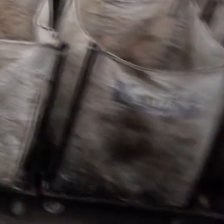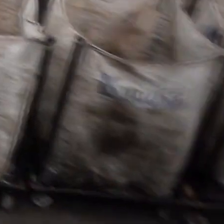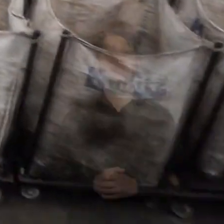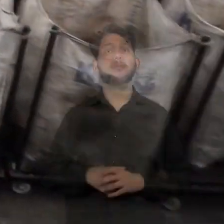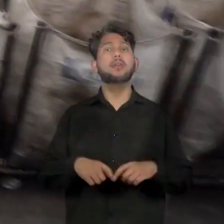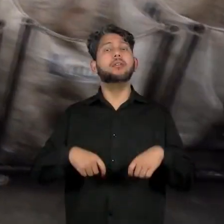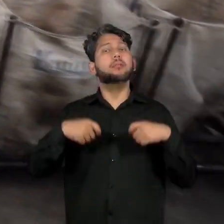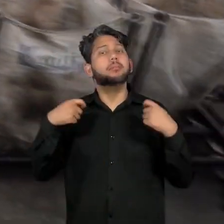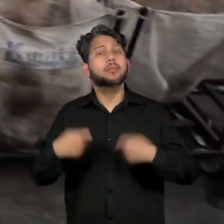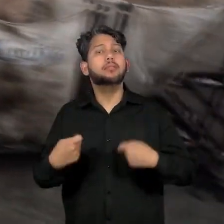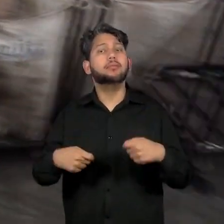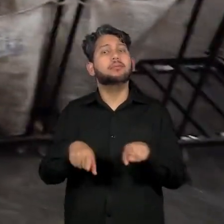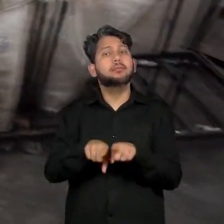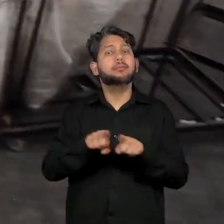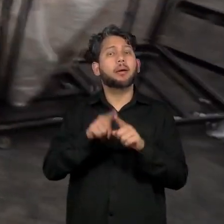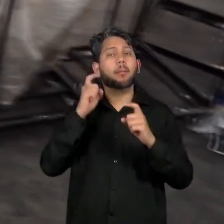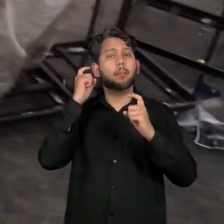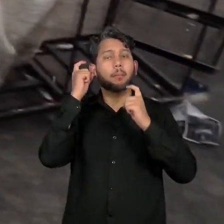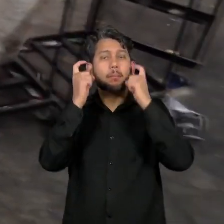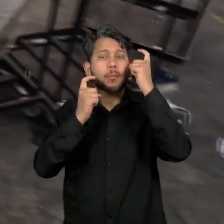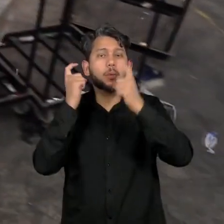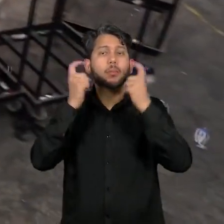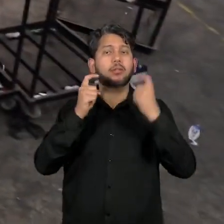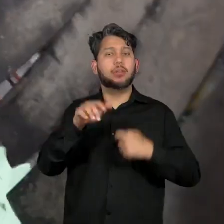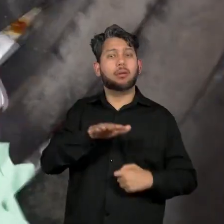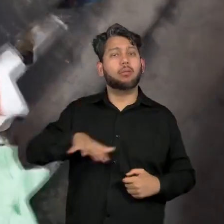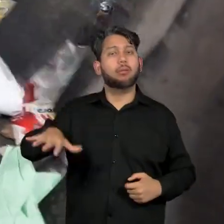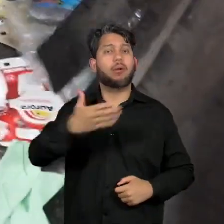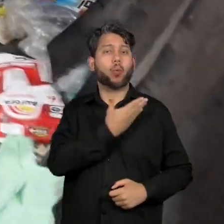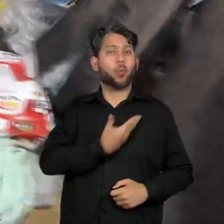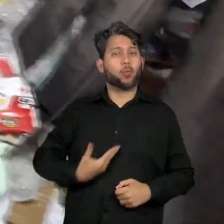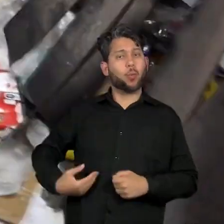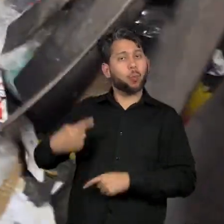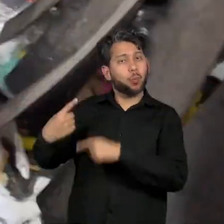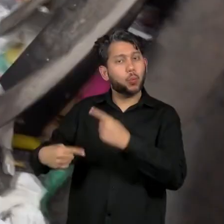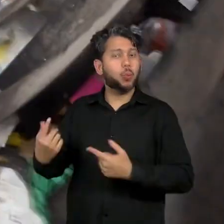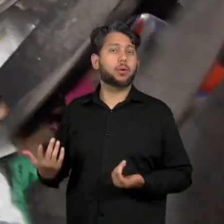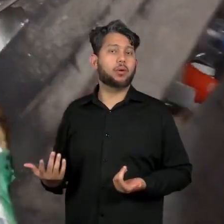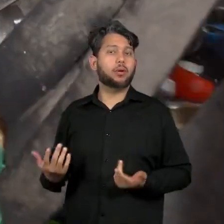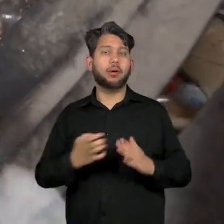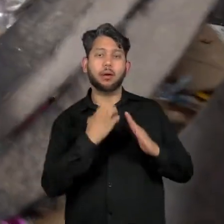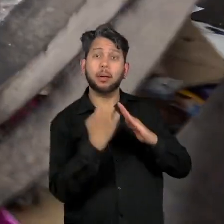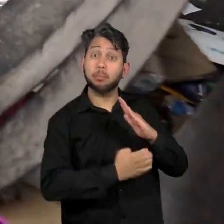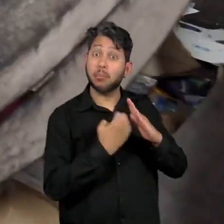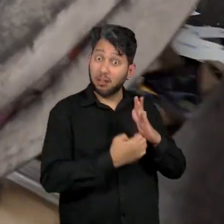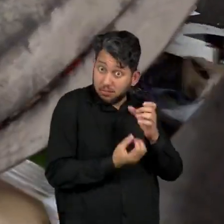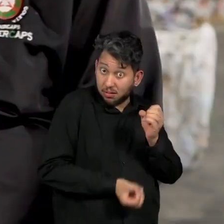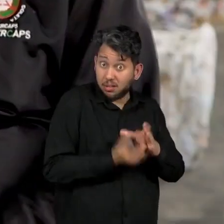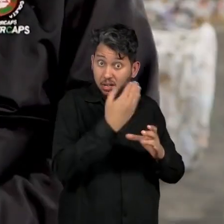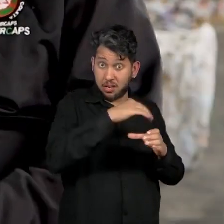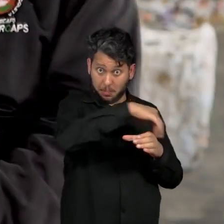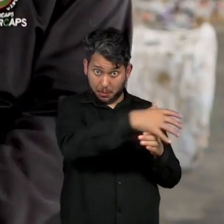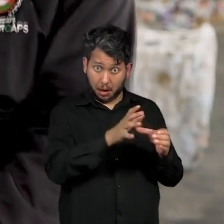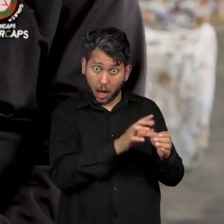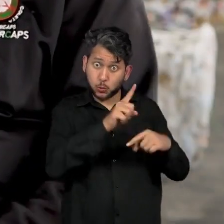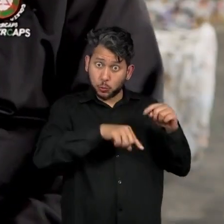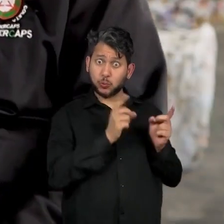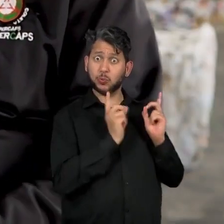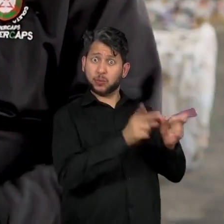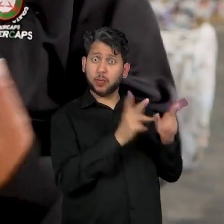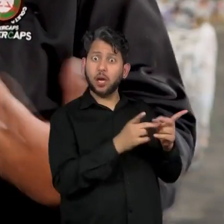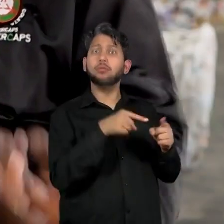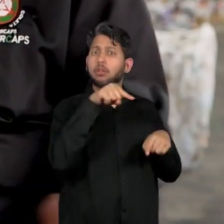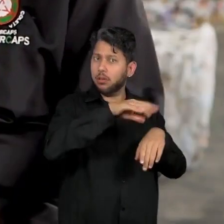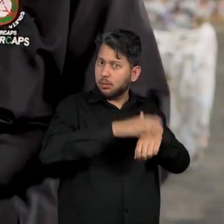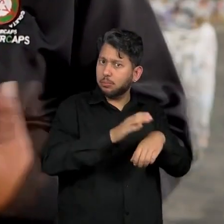Precisa ter uma preocupação tanto do poder público quanto das empresas fabricantes de embalagem para que as informações cheguem